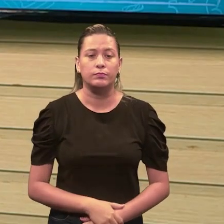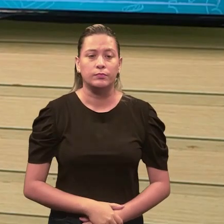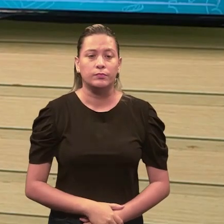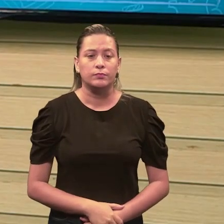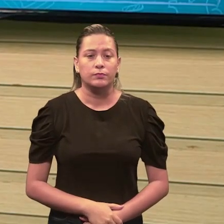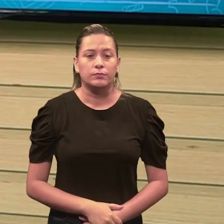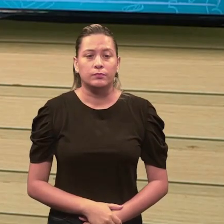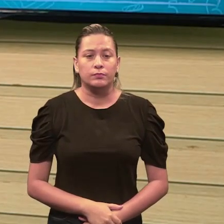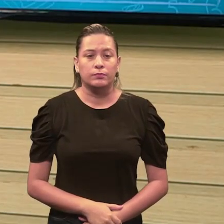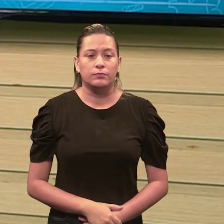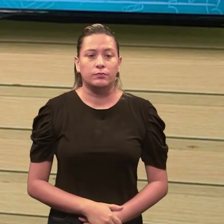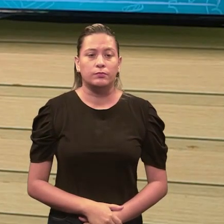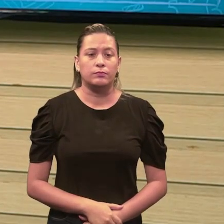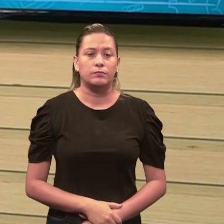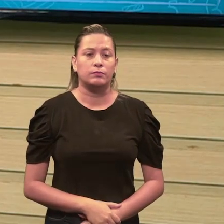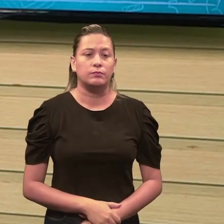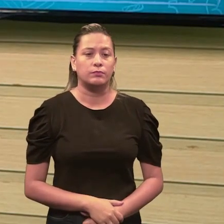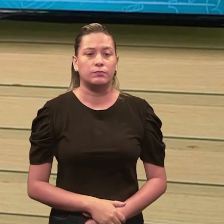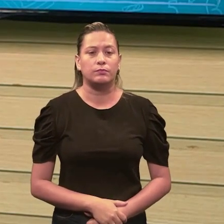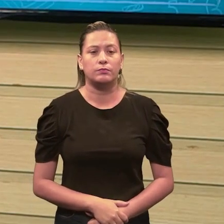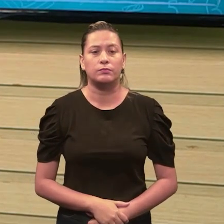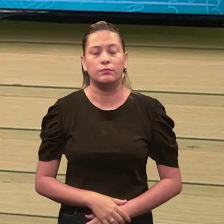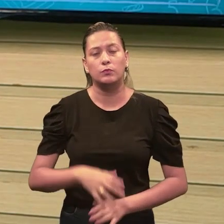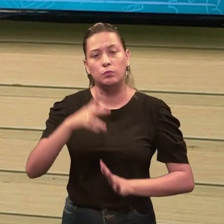utilizados. Em algumas outras